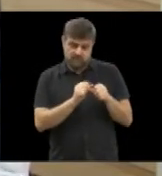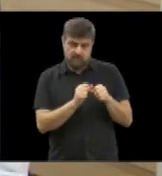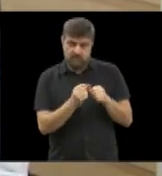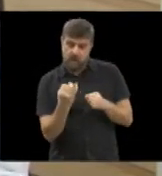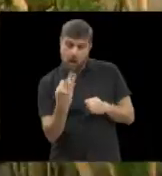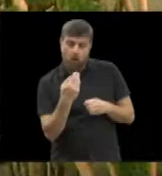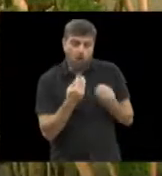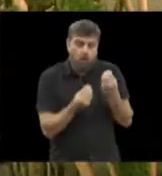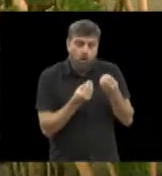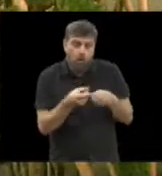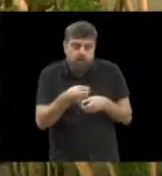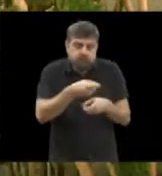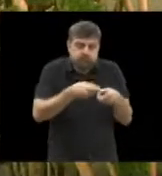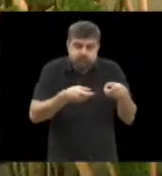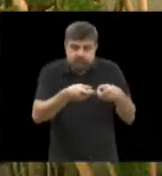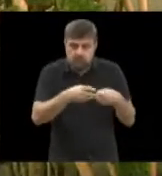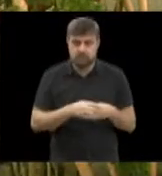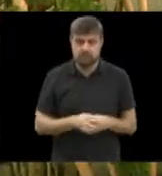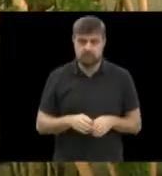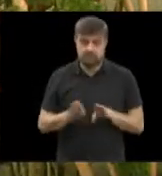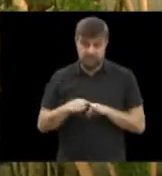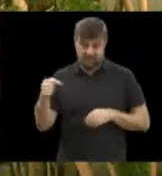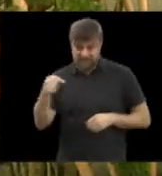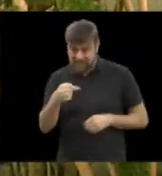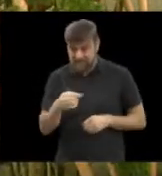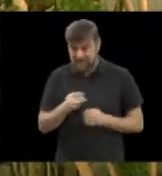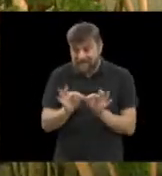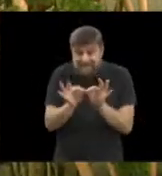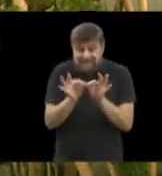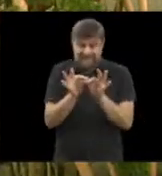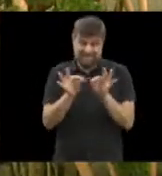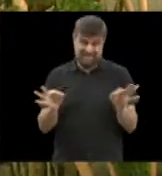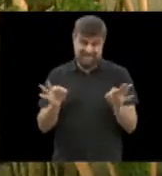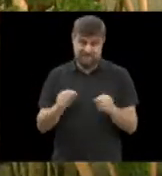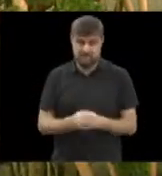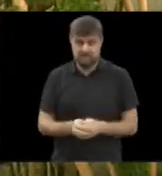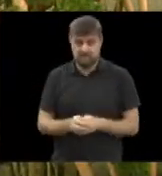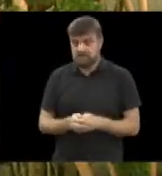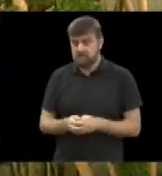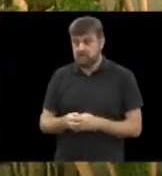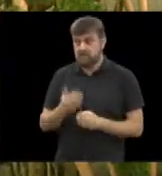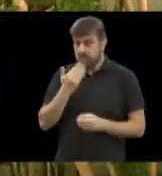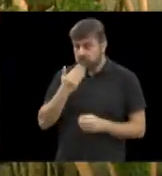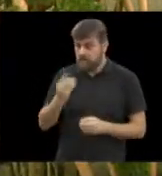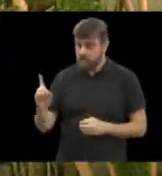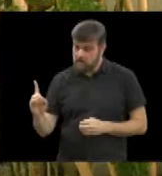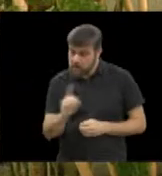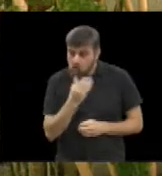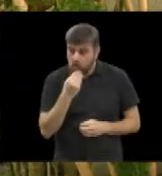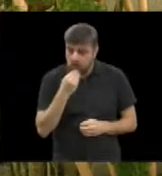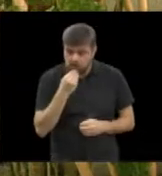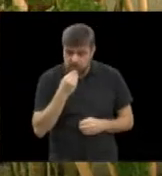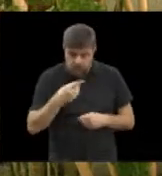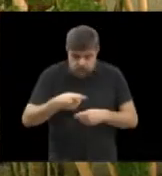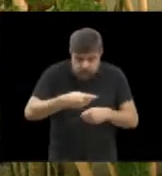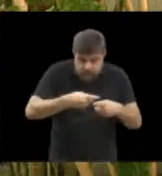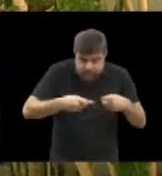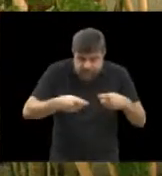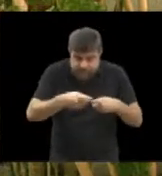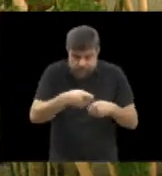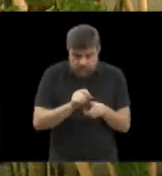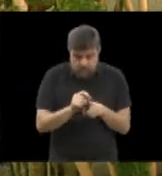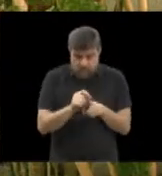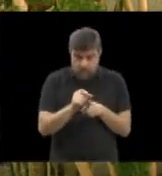do esperma. A avaliação seminal ela é relativamente simples, você pede um ejaculado, ele vai te mostrar, você analisa